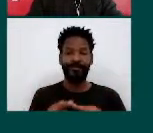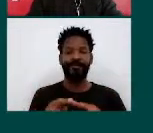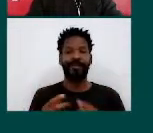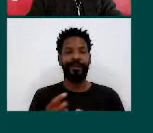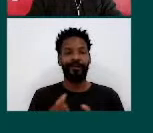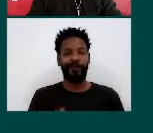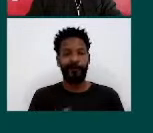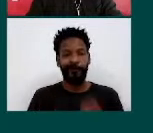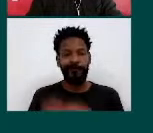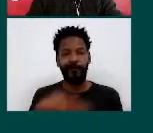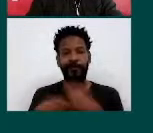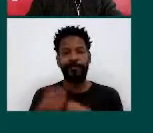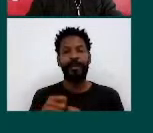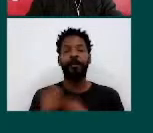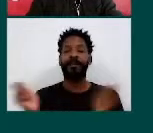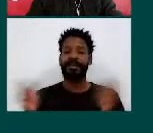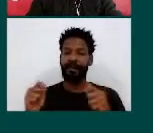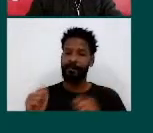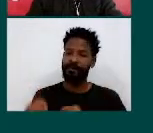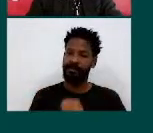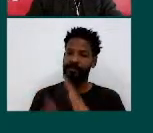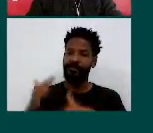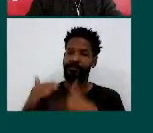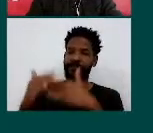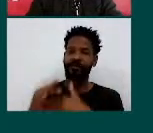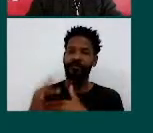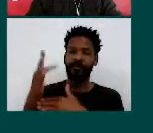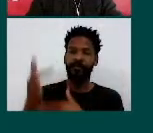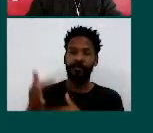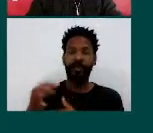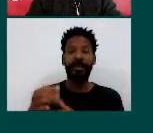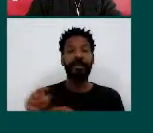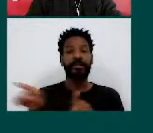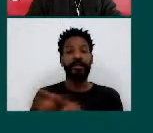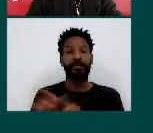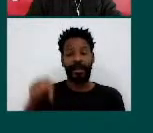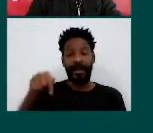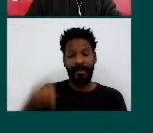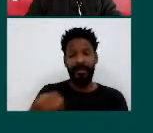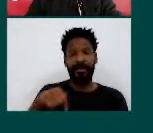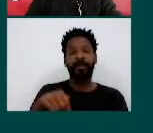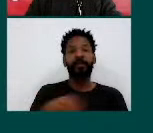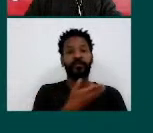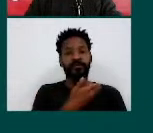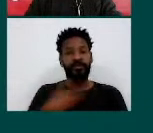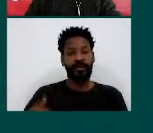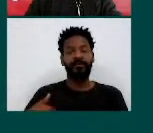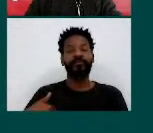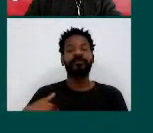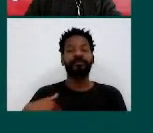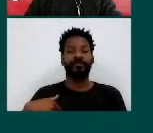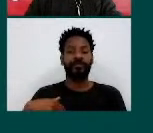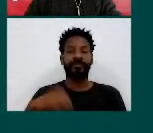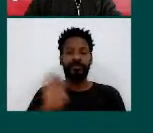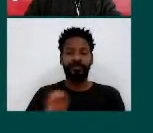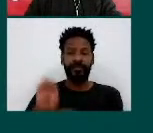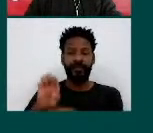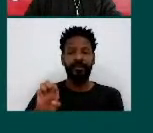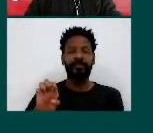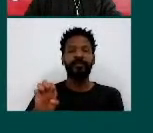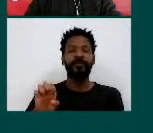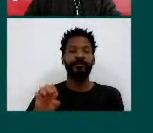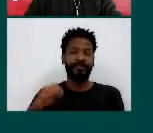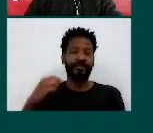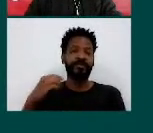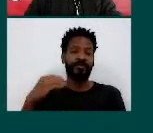be developed, and the state of Minas Gerais will will